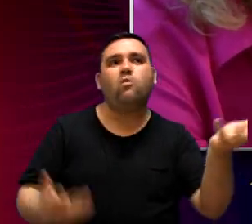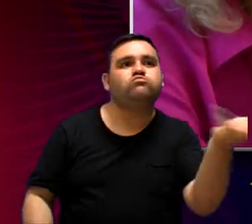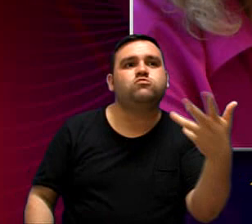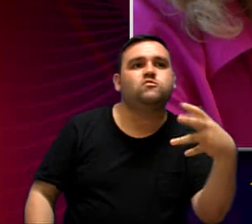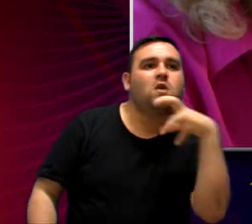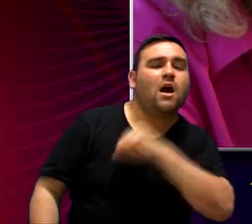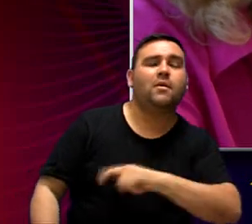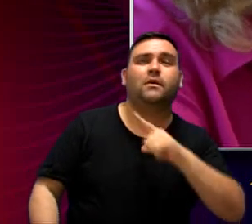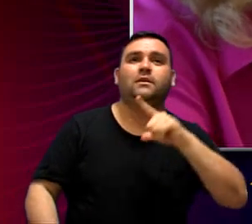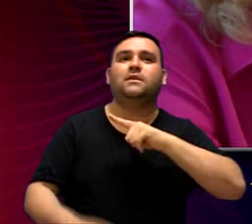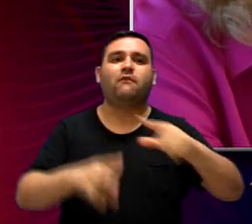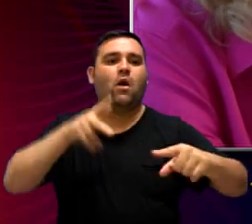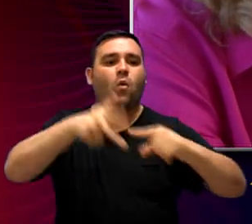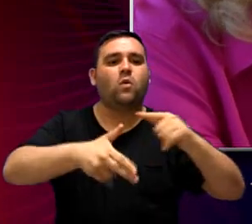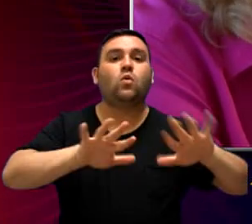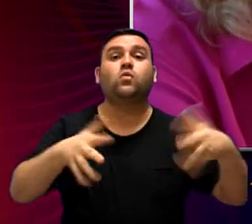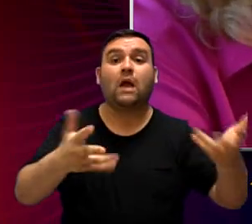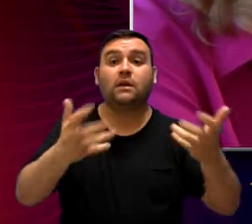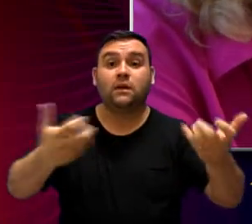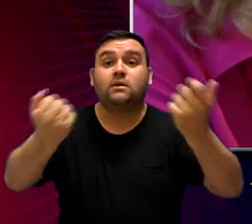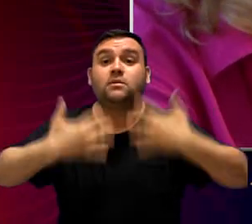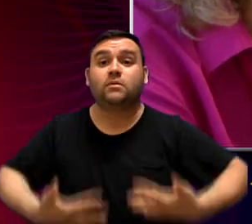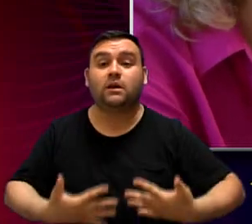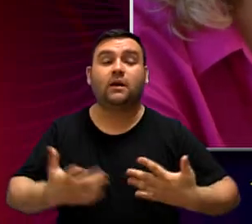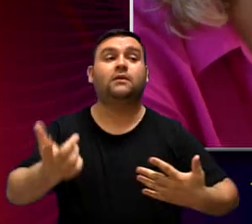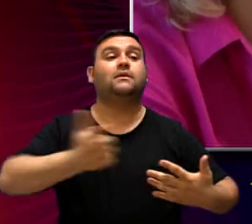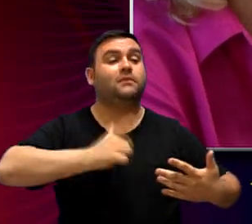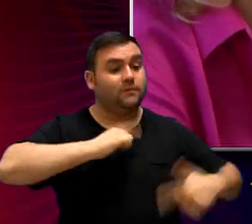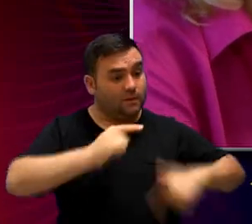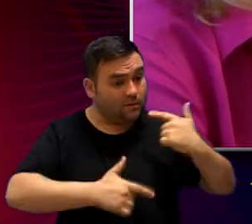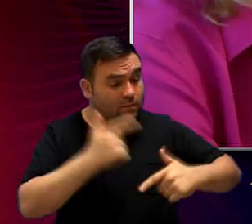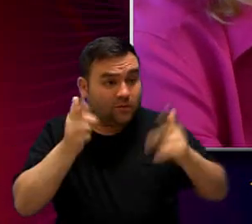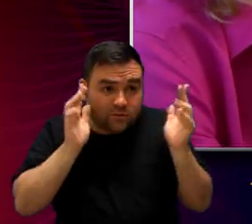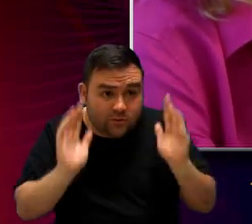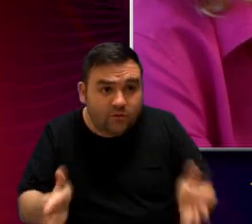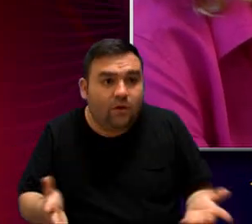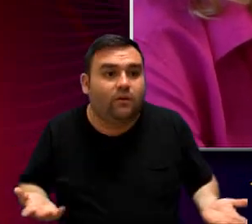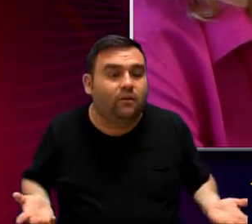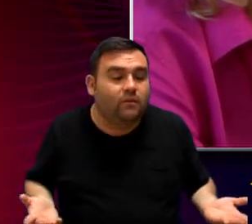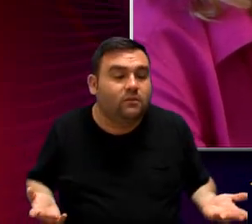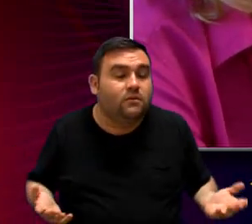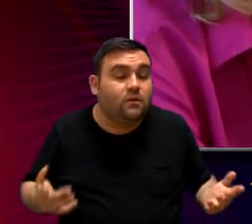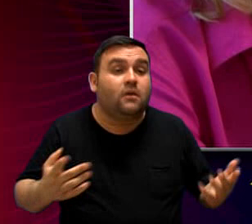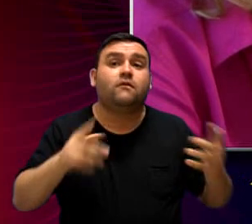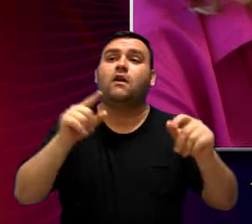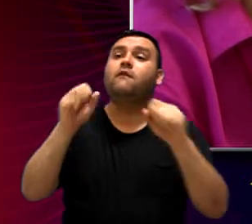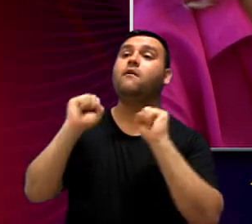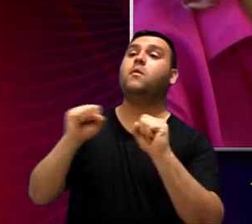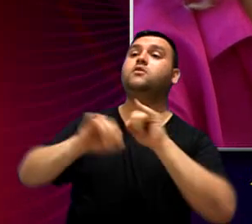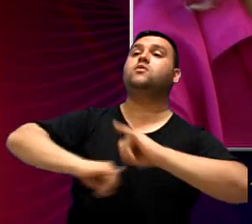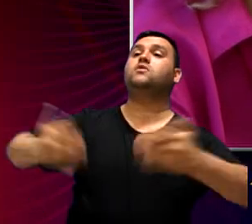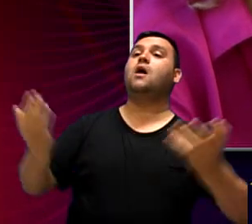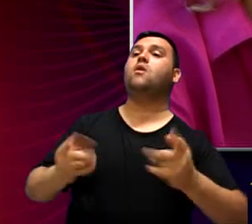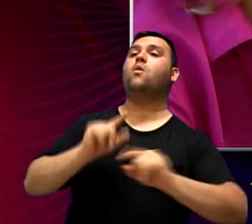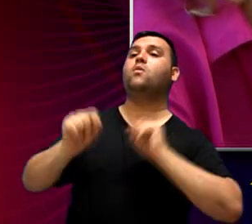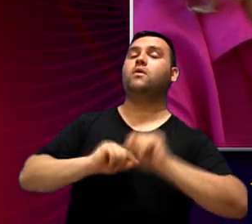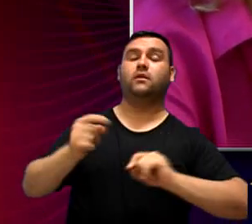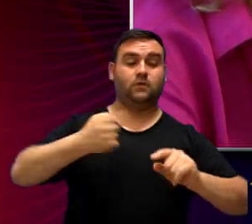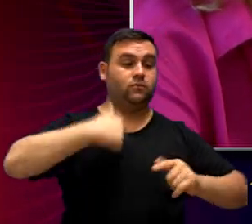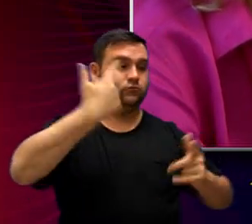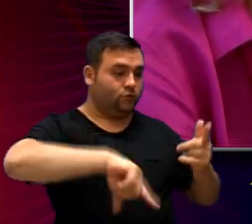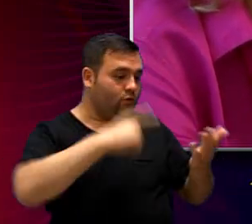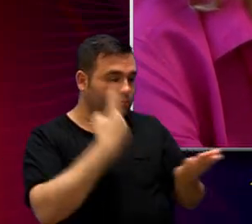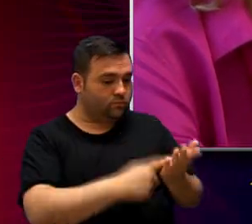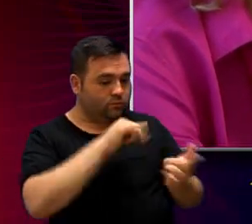emergencial? Vai fazer cortes? É isso que eu quero ouvir de alguém em algum momento. Já estamos trabalhando nisso. Já estamos trabalhando nisso. O que o senhor revendo, pode anunciar para nós? Nós estamos revendo